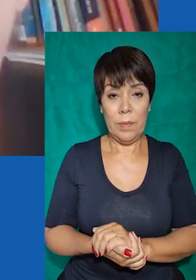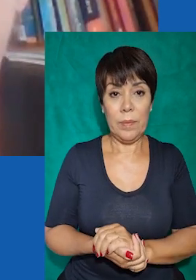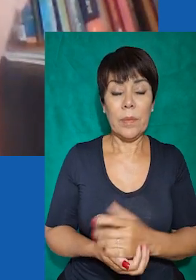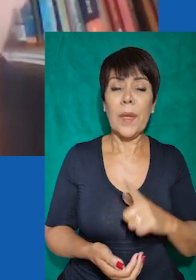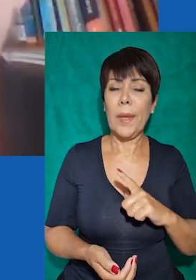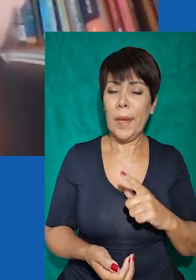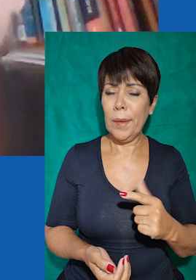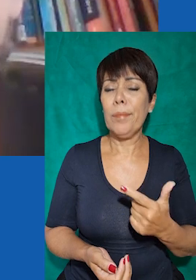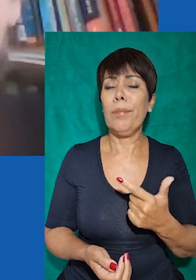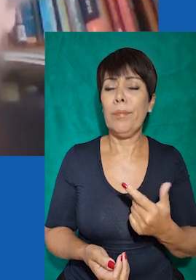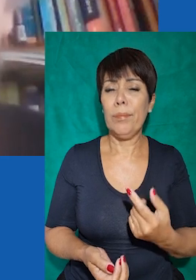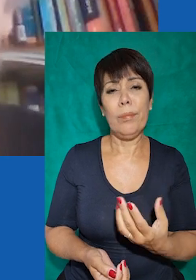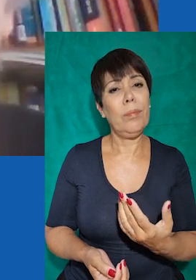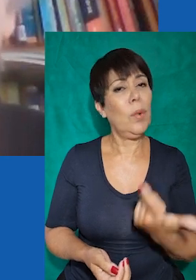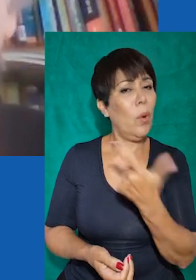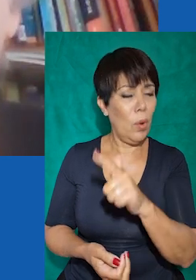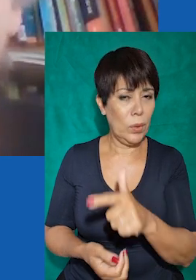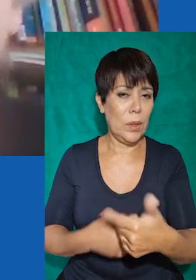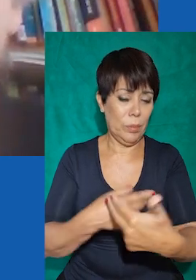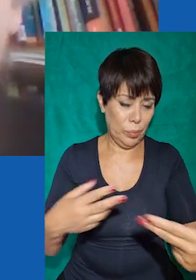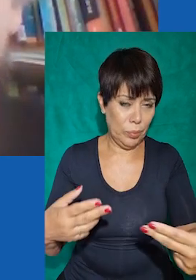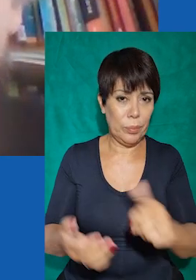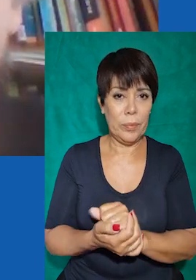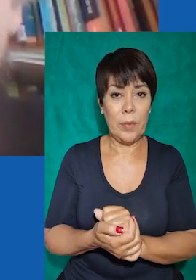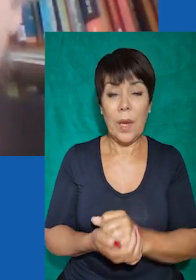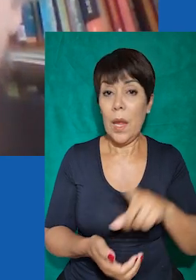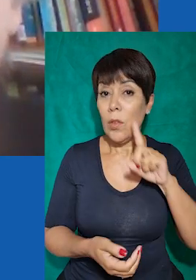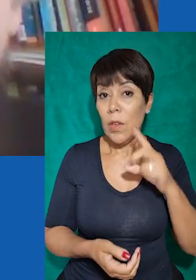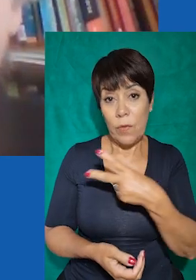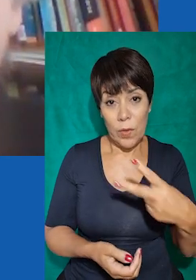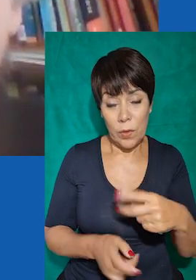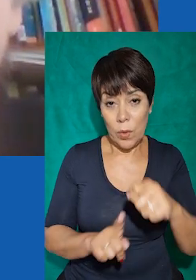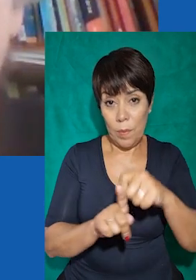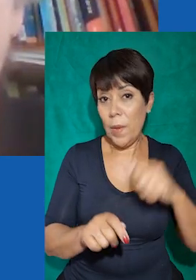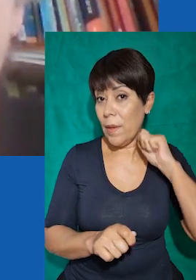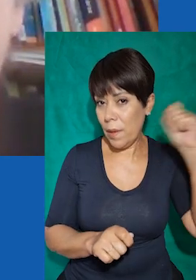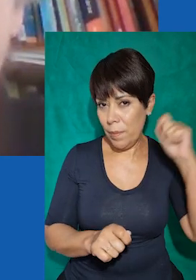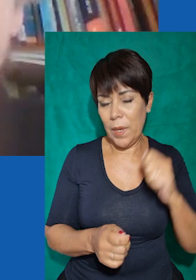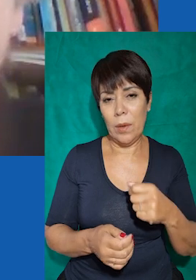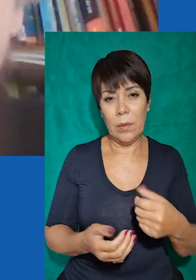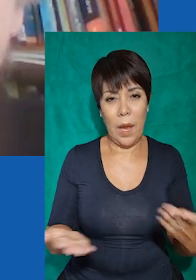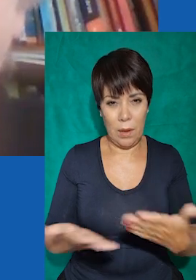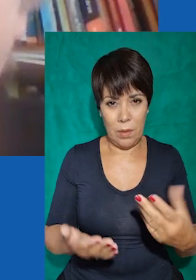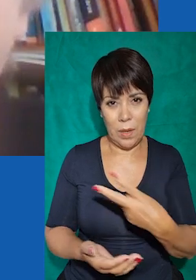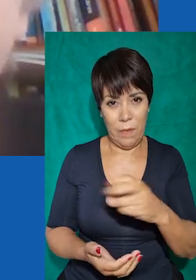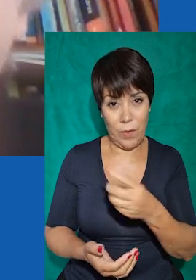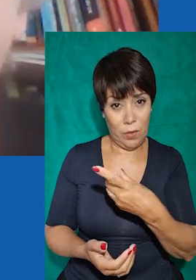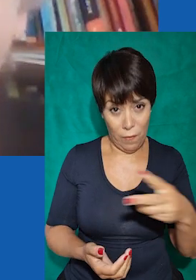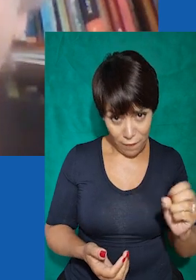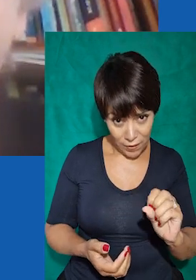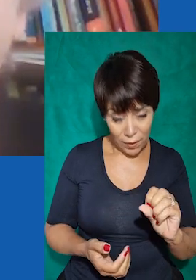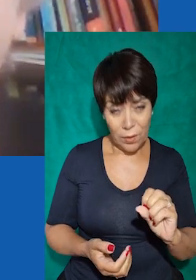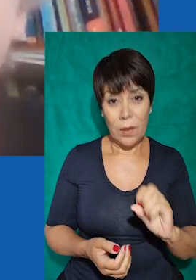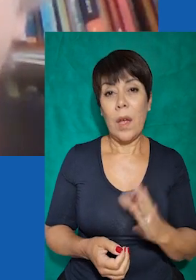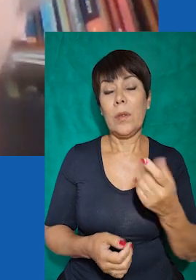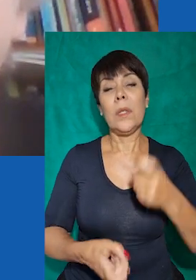Há várias também. No dia 22 de abril, por exemplo, deste ano, quando houve aquela